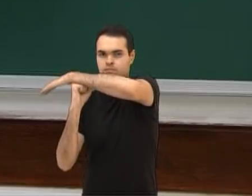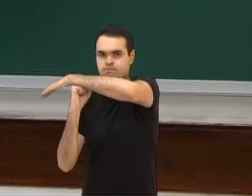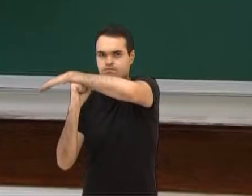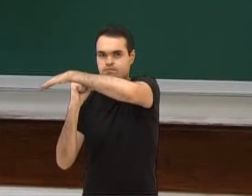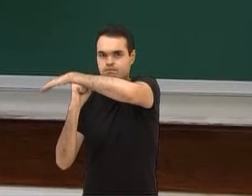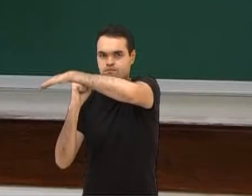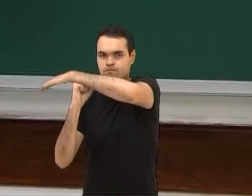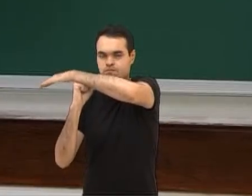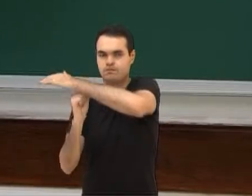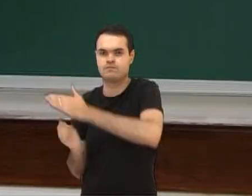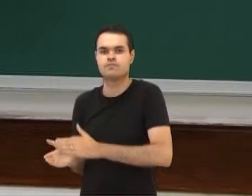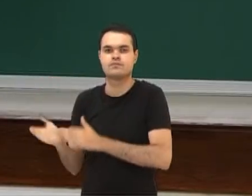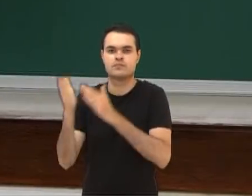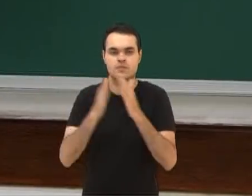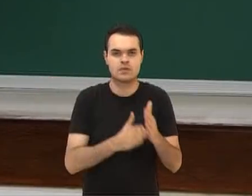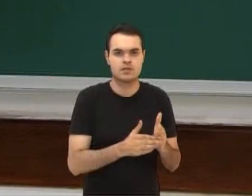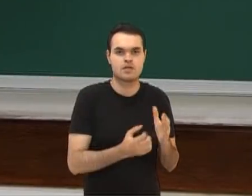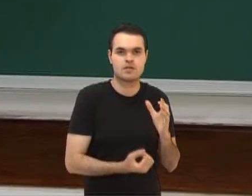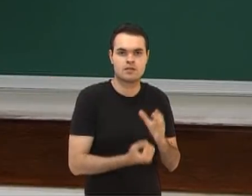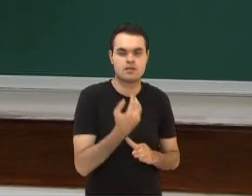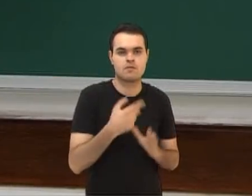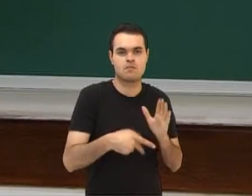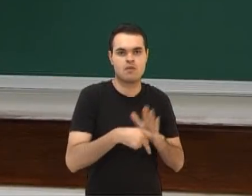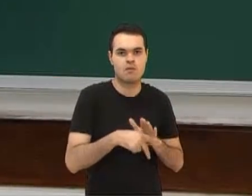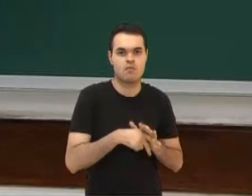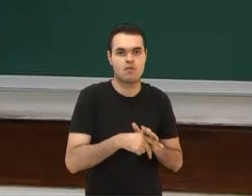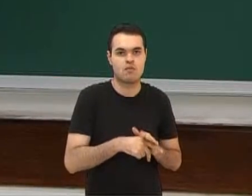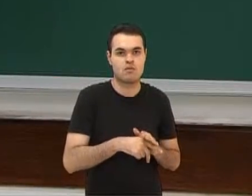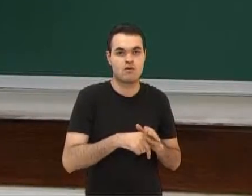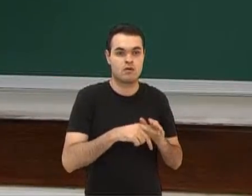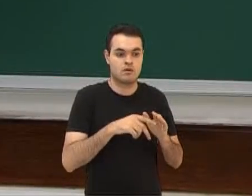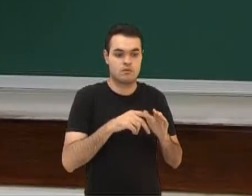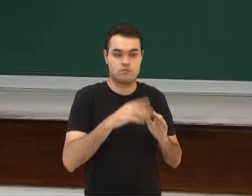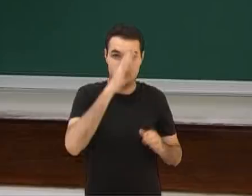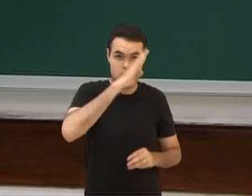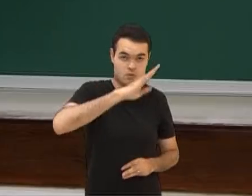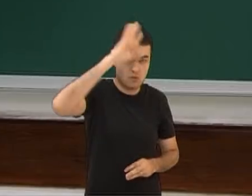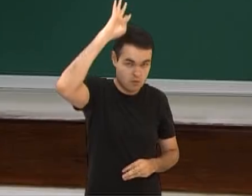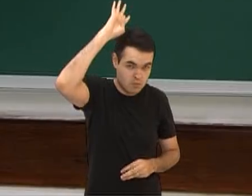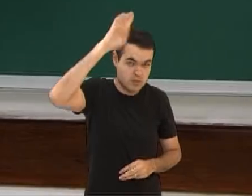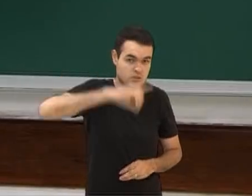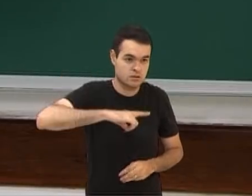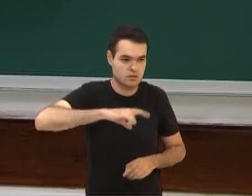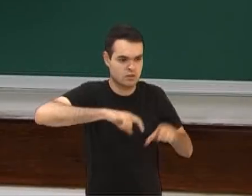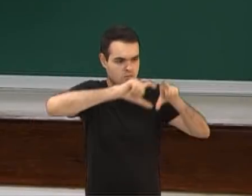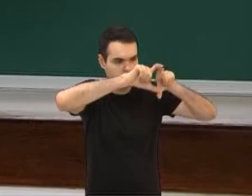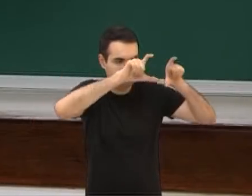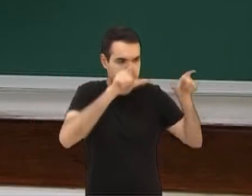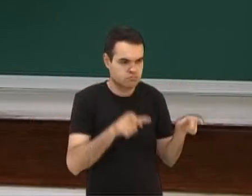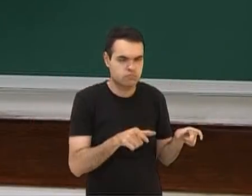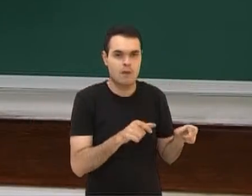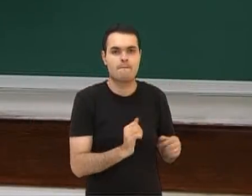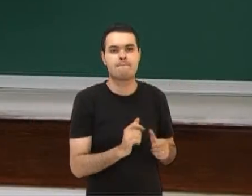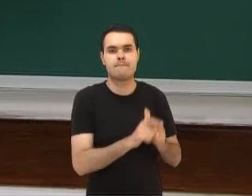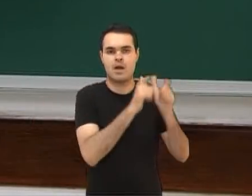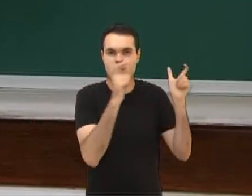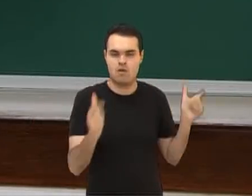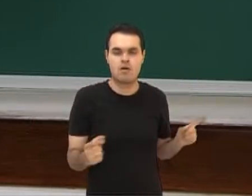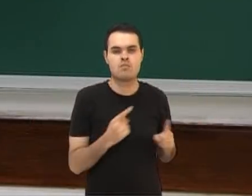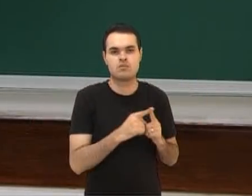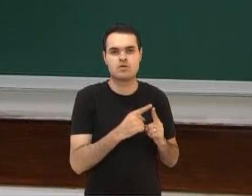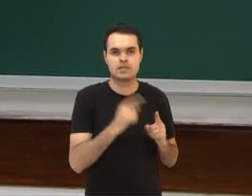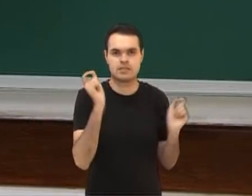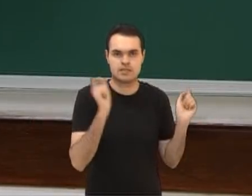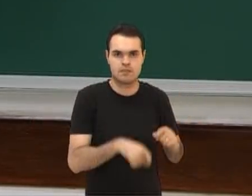o romano cria os arcos romanos, né, você tem um vão maior no meio para você poder circular. Por quê? Por causa